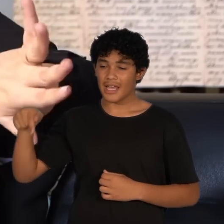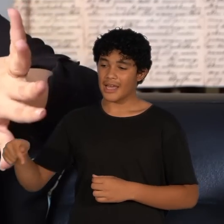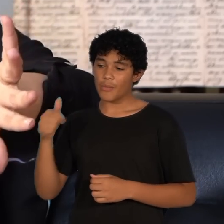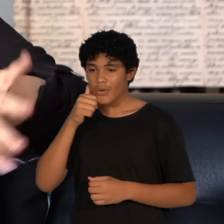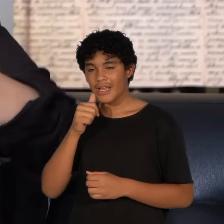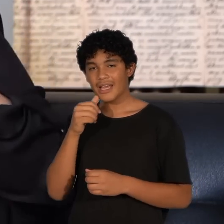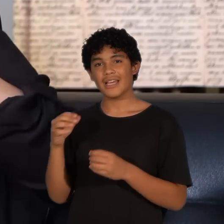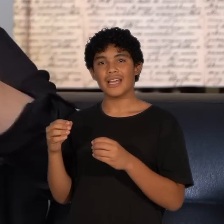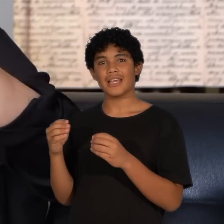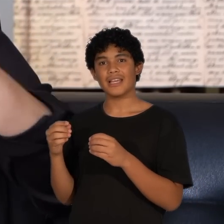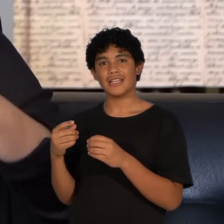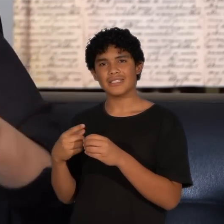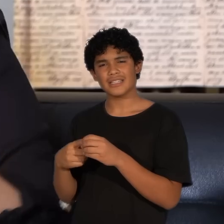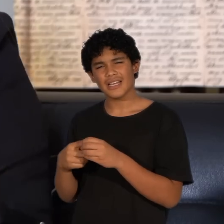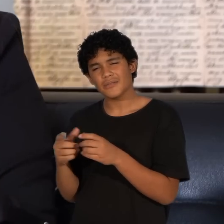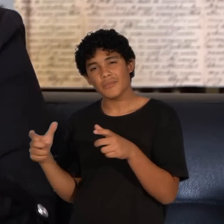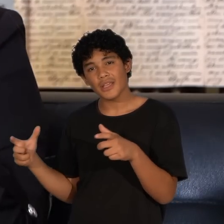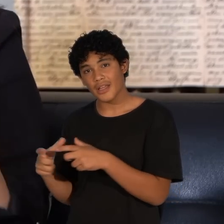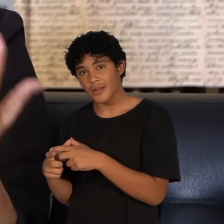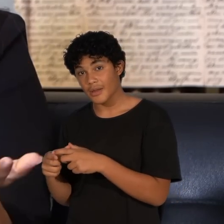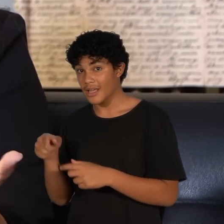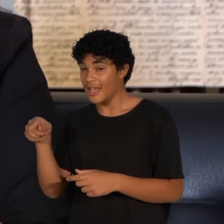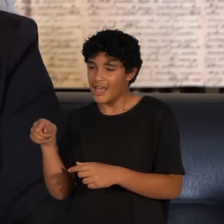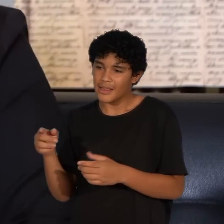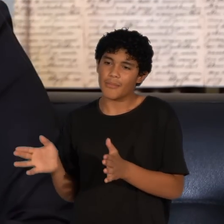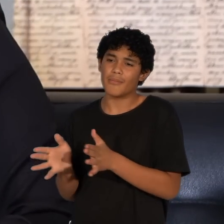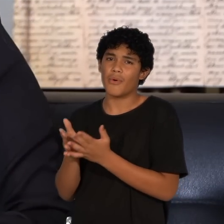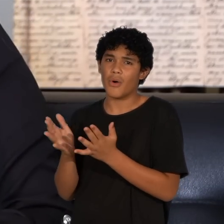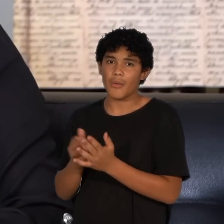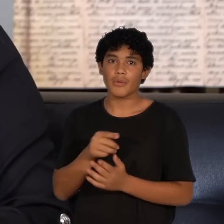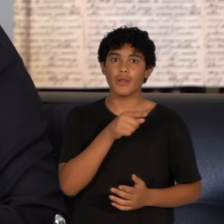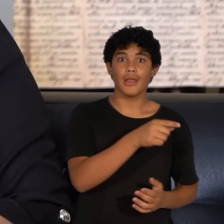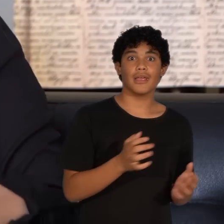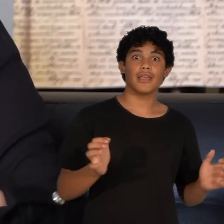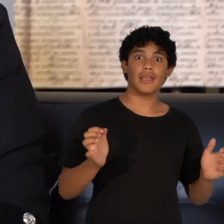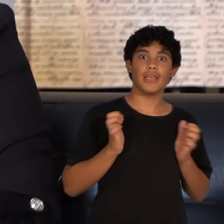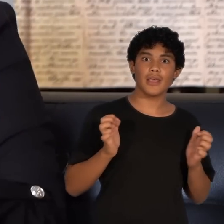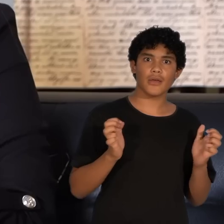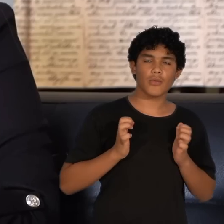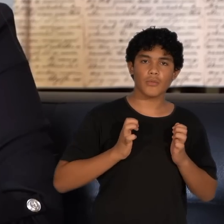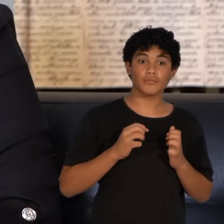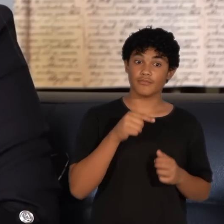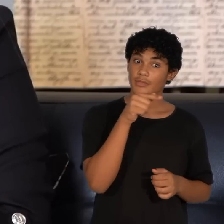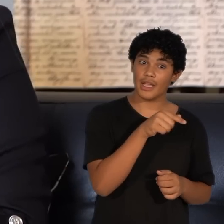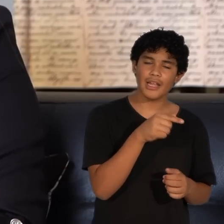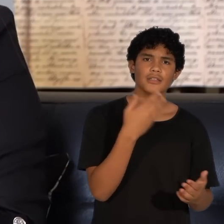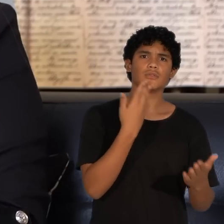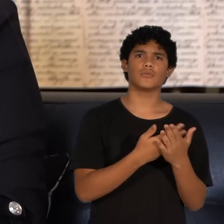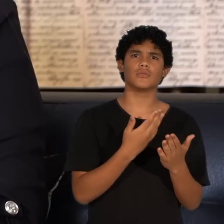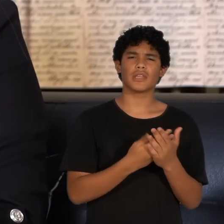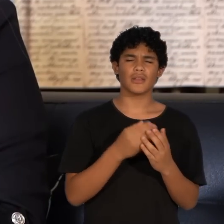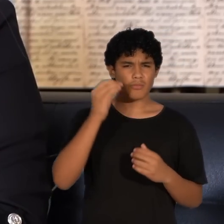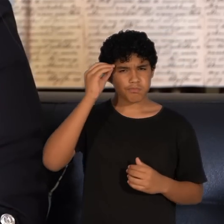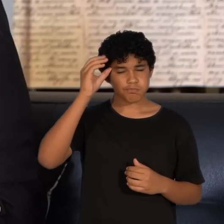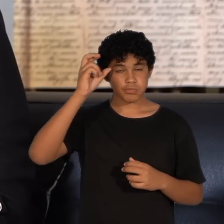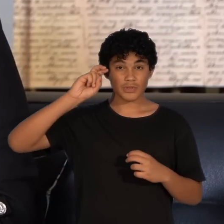da pequena Sicar, rejeitada e tal. Ela uma plebeia, ele um homem muito rico, ele estudado, muito